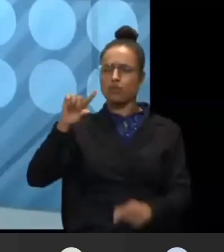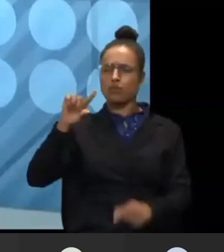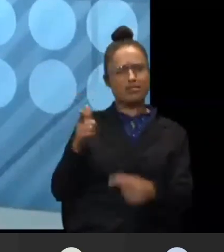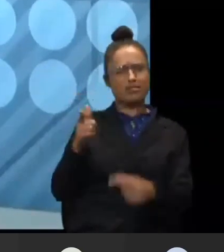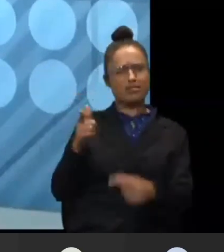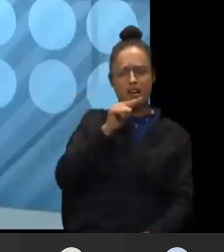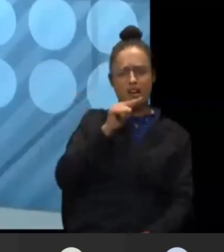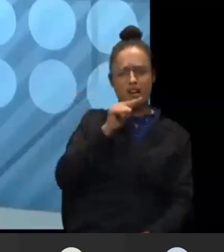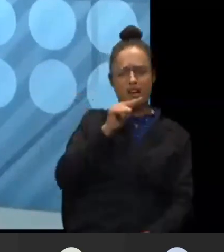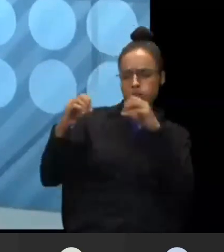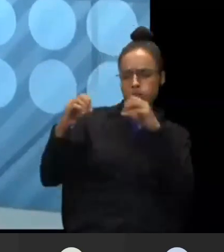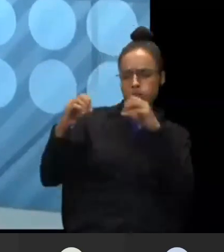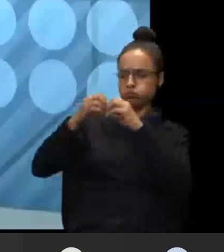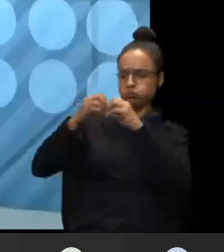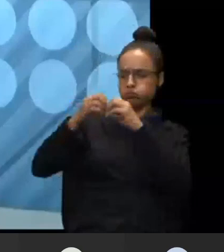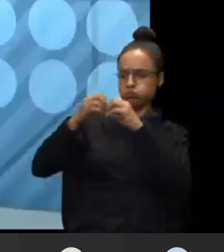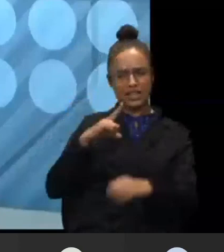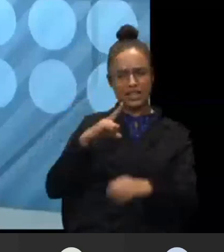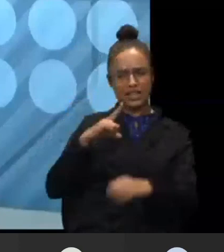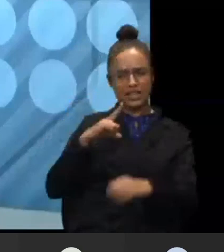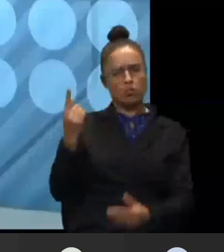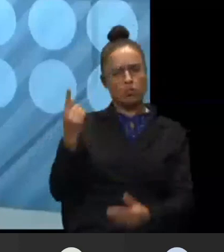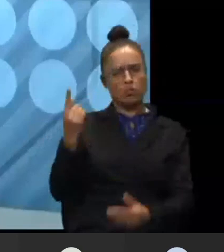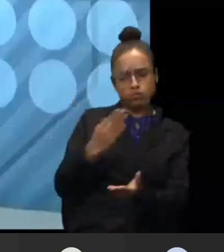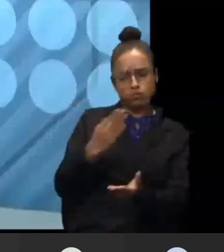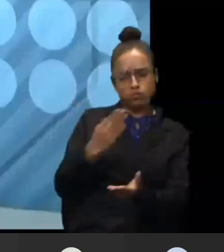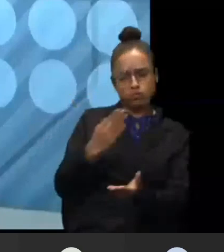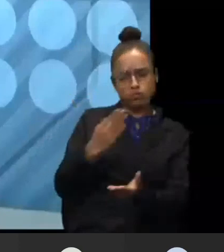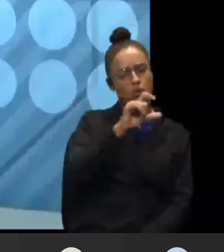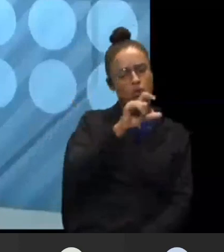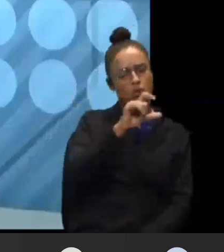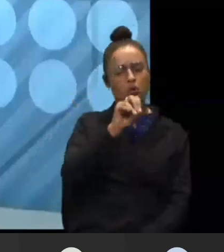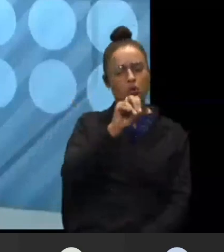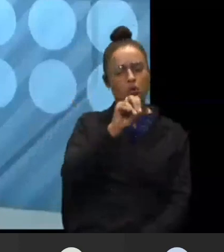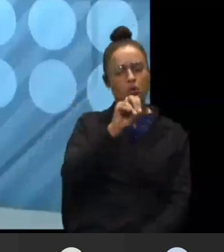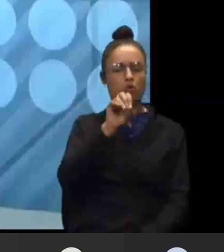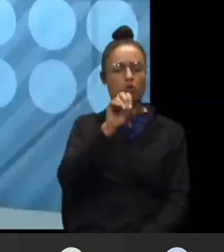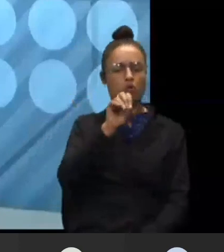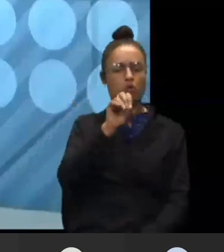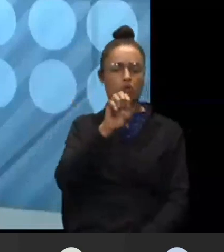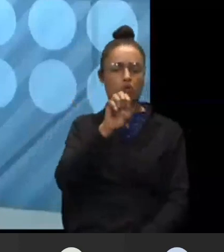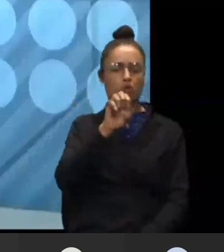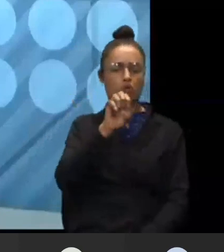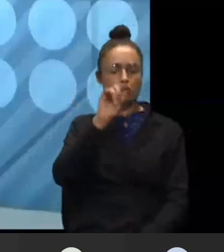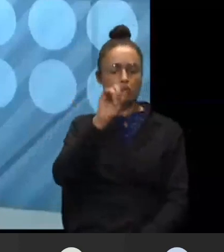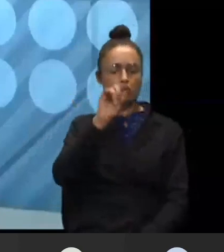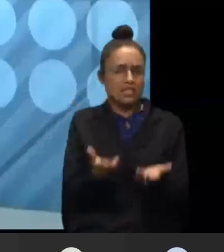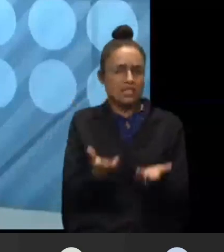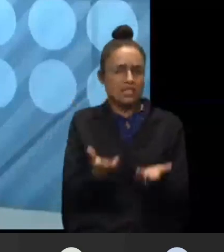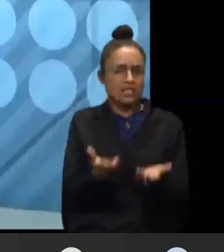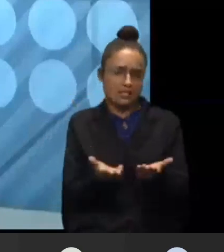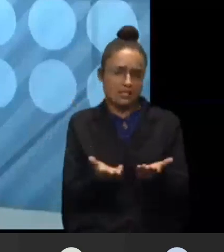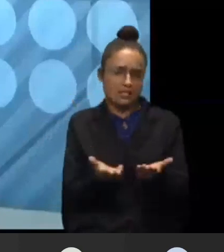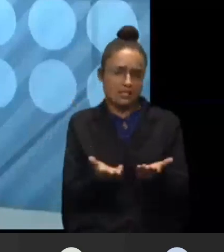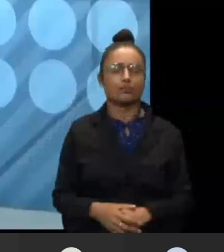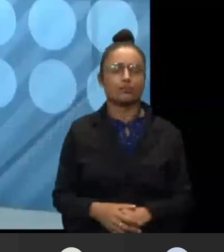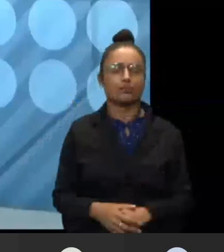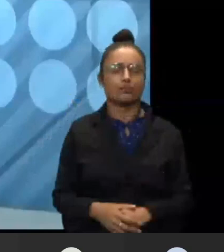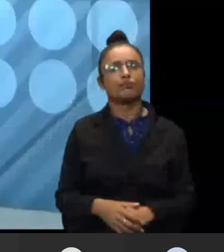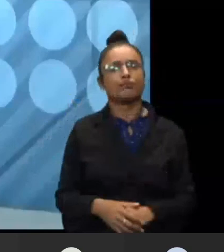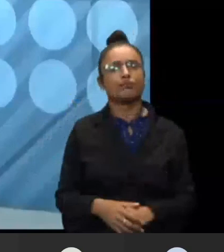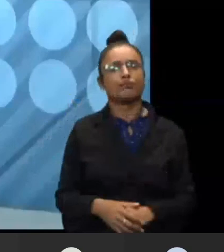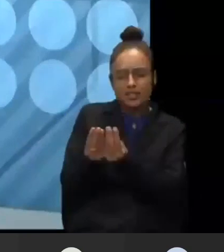o cloroformo é mais pesado. E ele solubiliza o quê? Os compostos apolares. Então, nós colocando essa